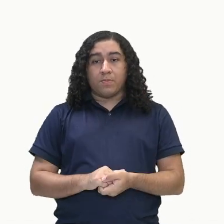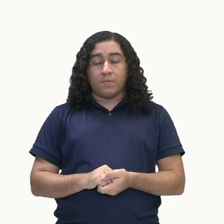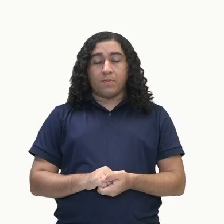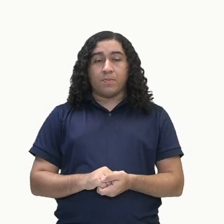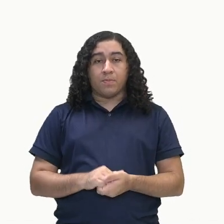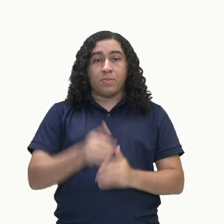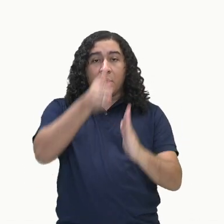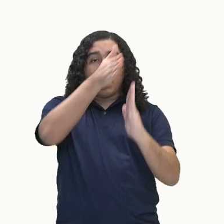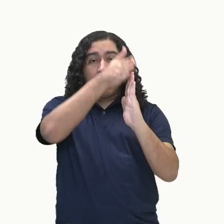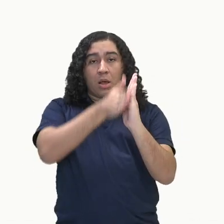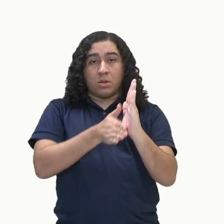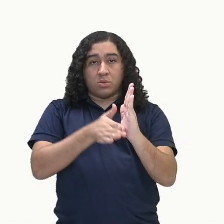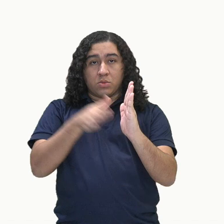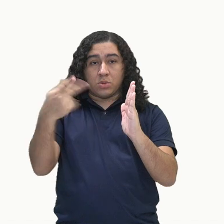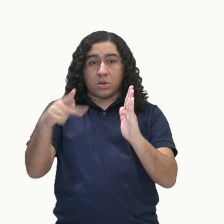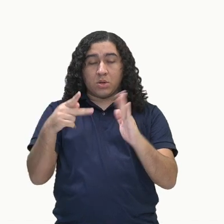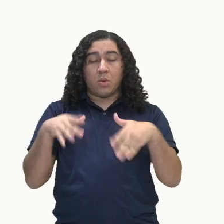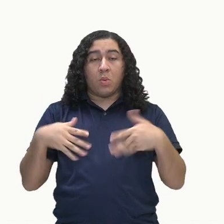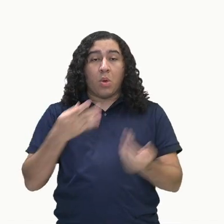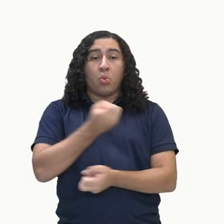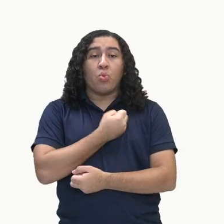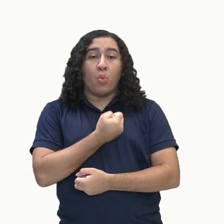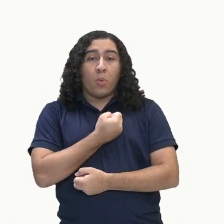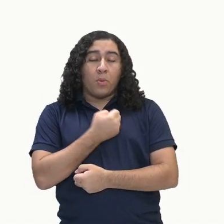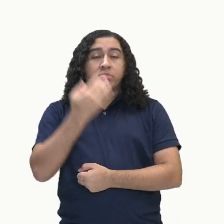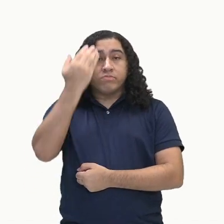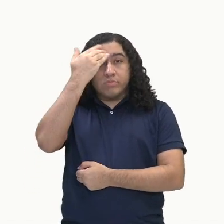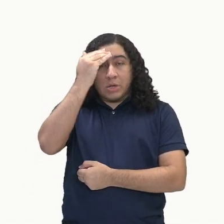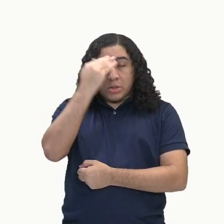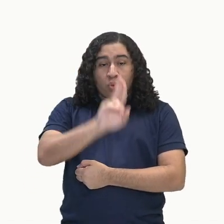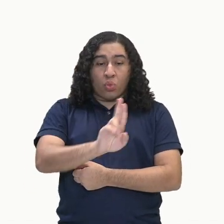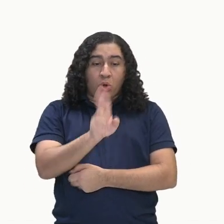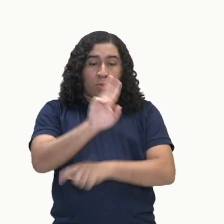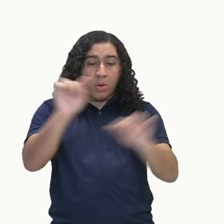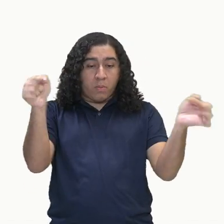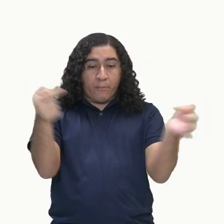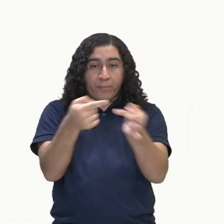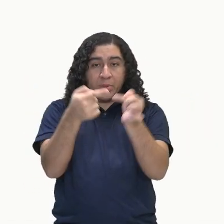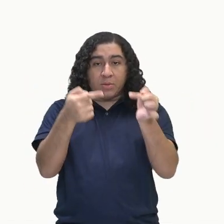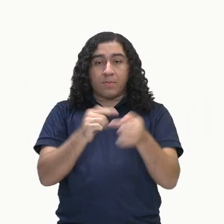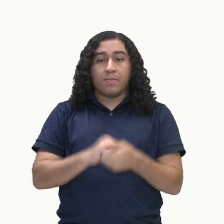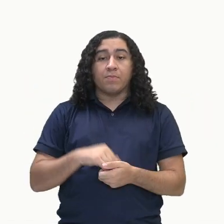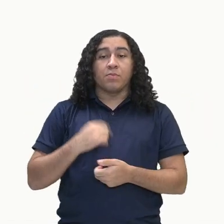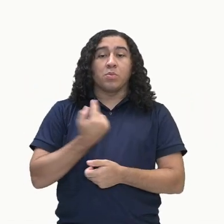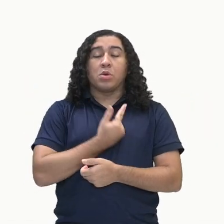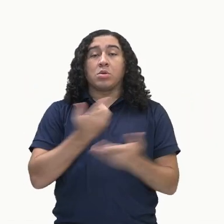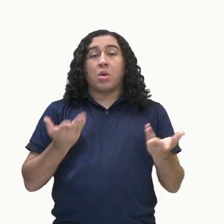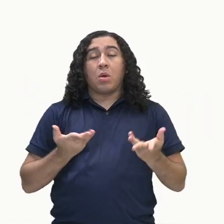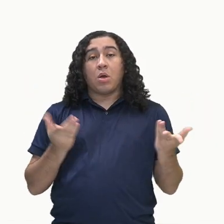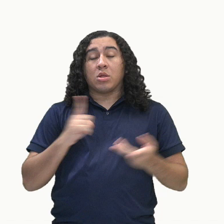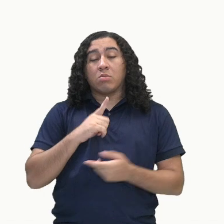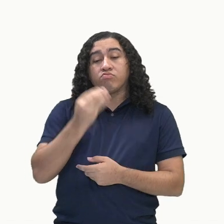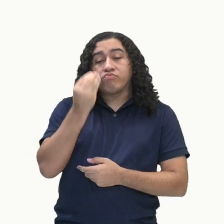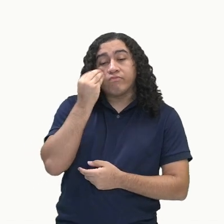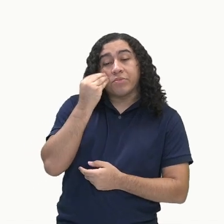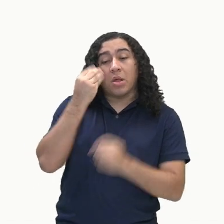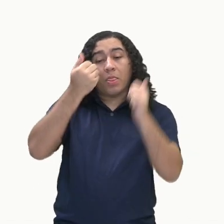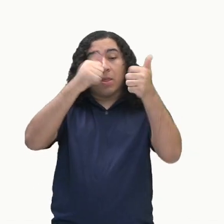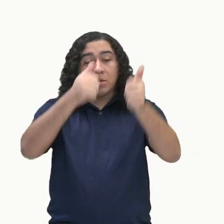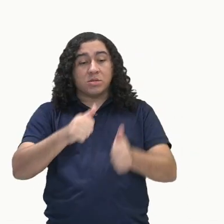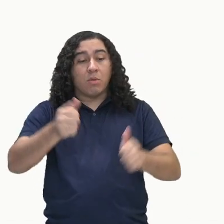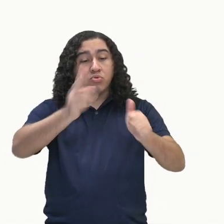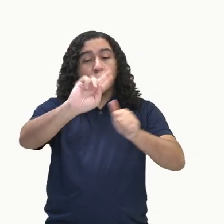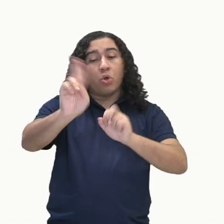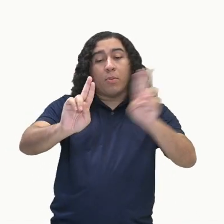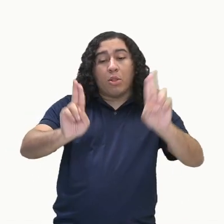de acordo aí com o número de seus lados, nós vamos aí classificar esses polígonos. Então,